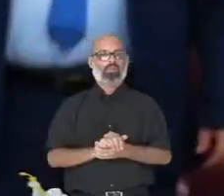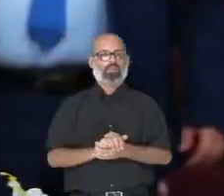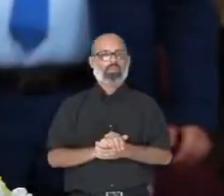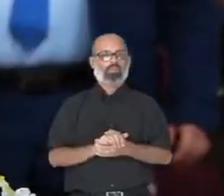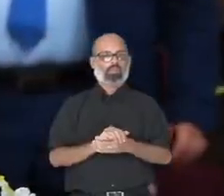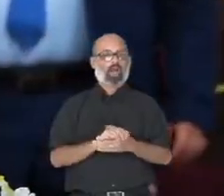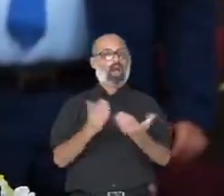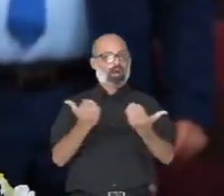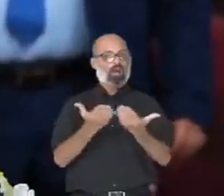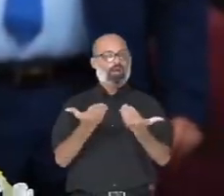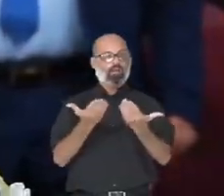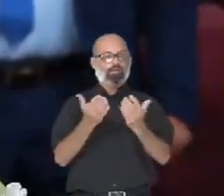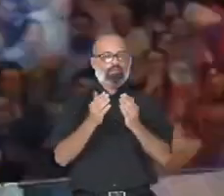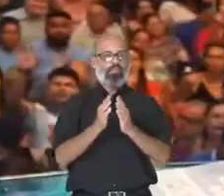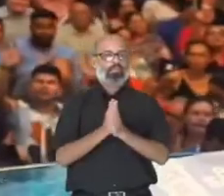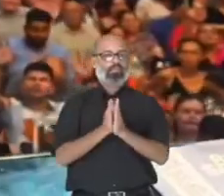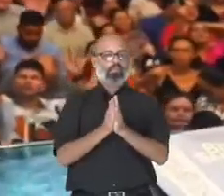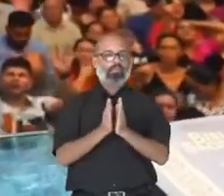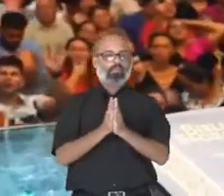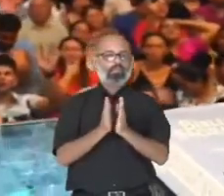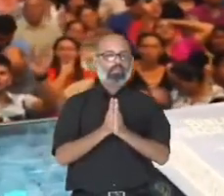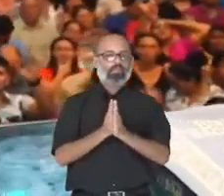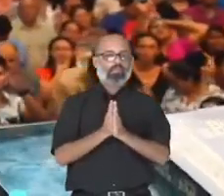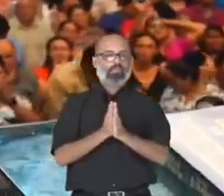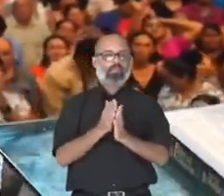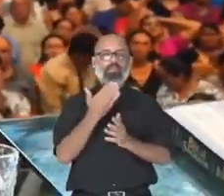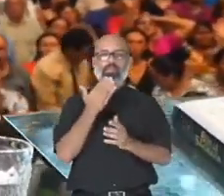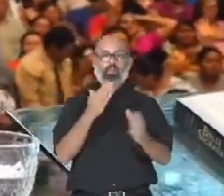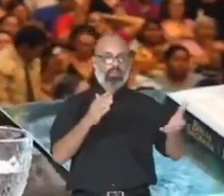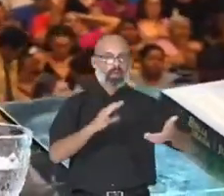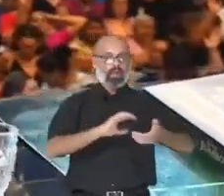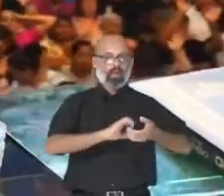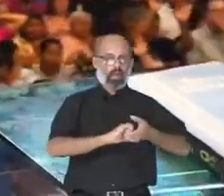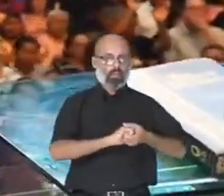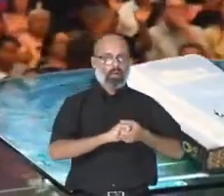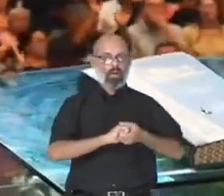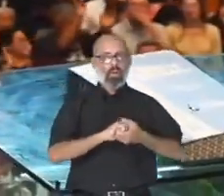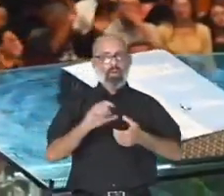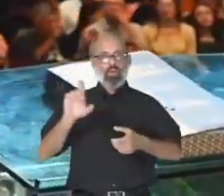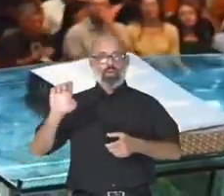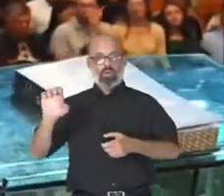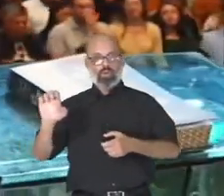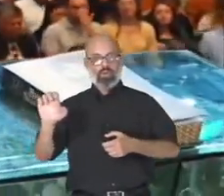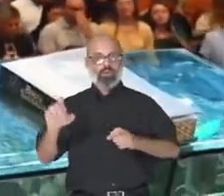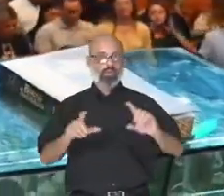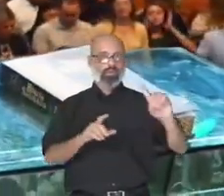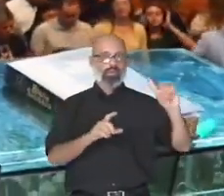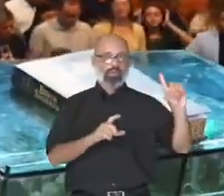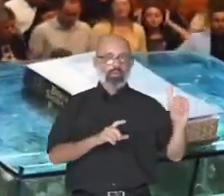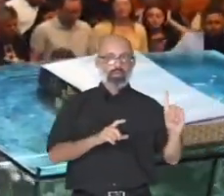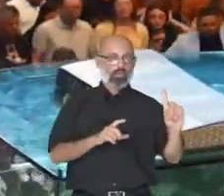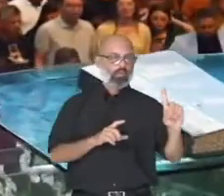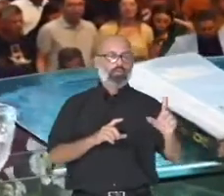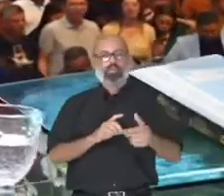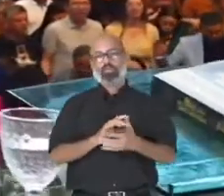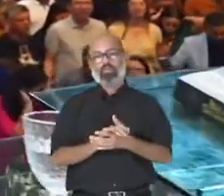Feche seus olhos e pegue na mão de quem está do seu lado esquerdo e direito.